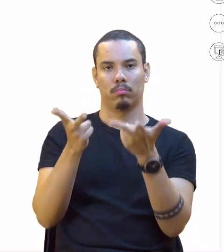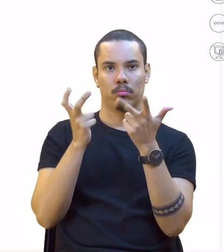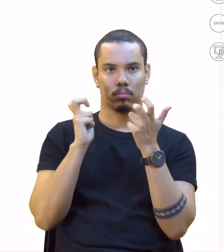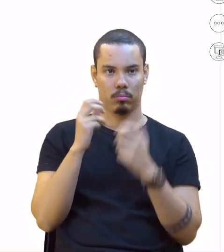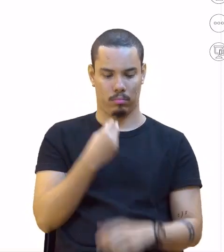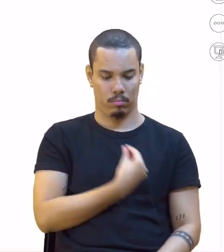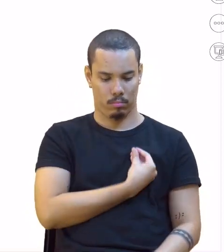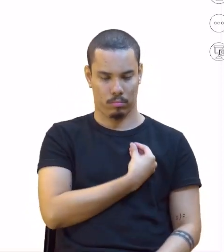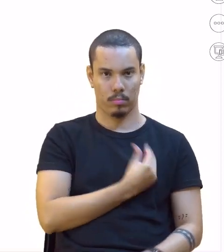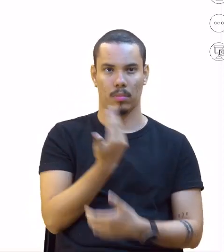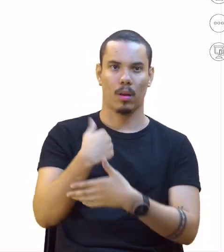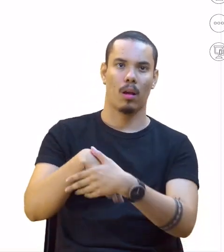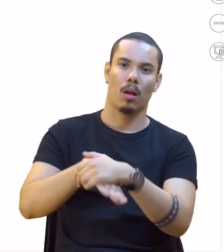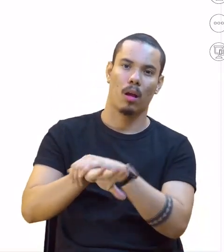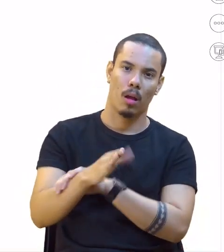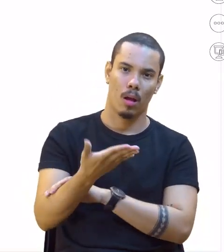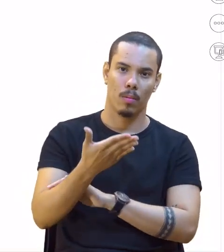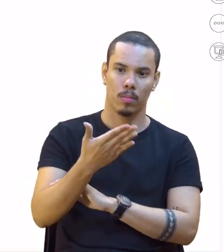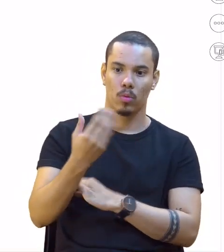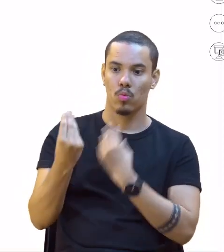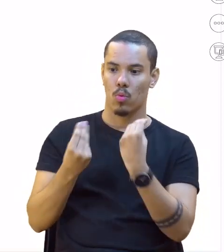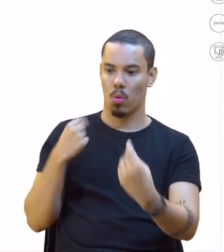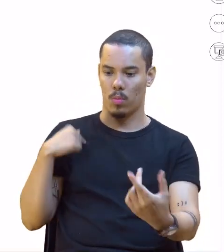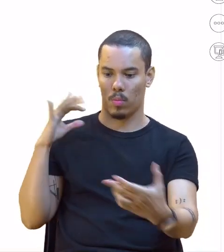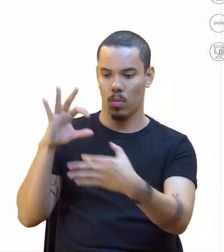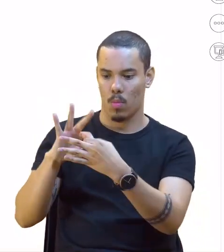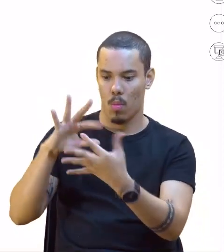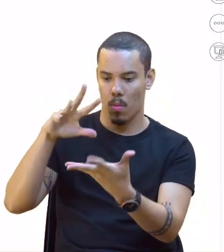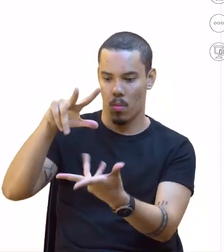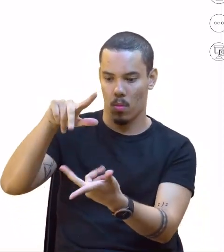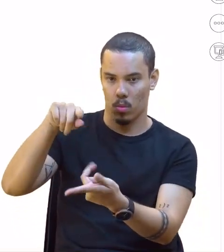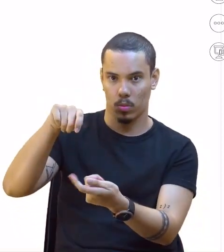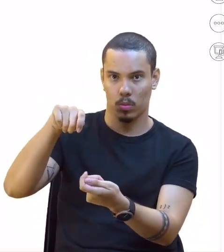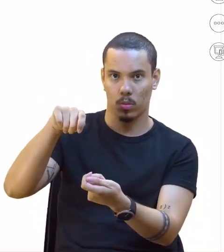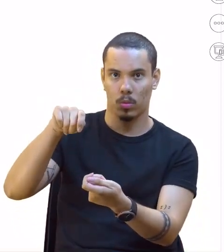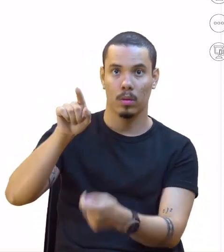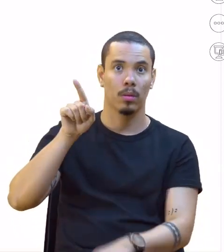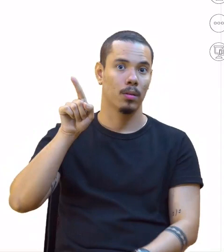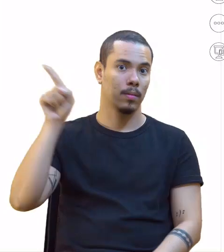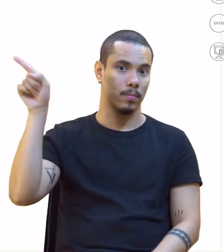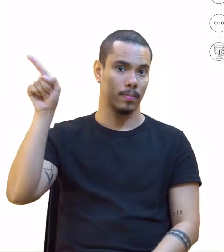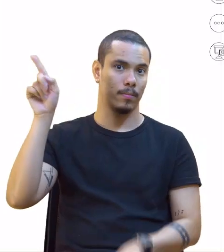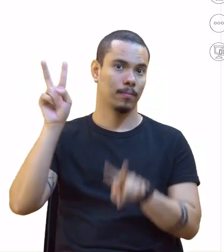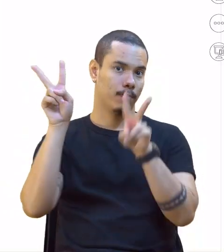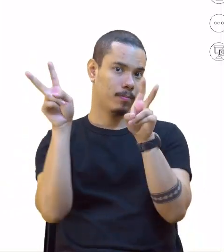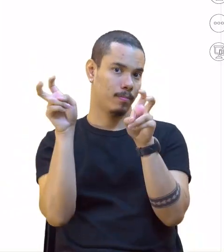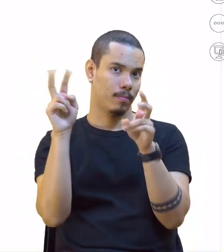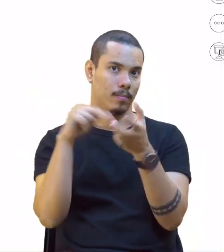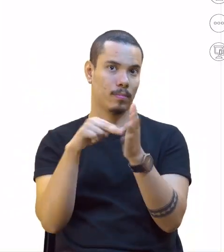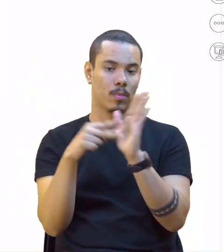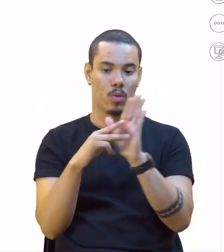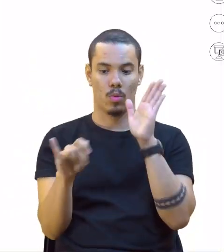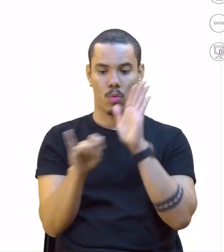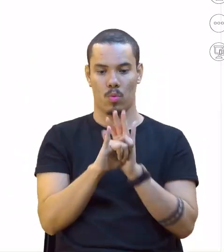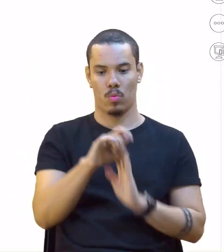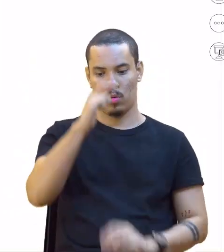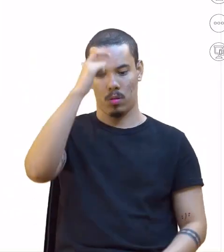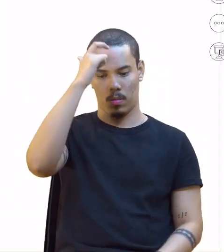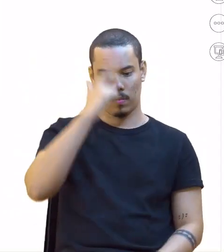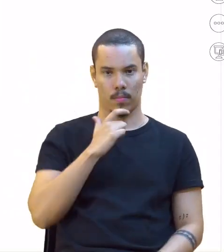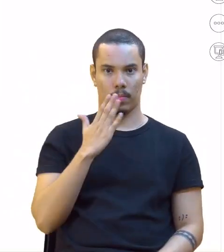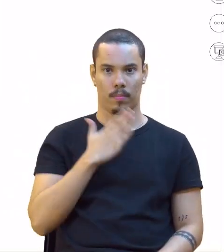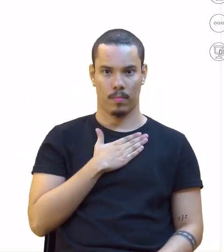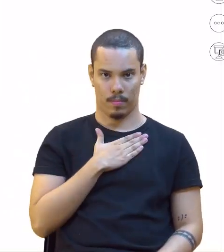por hábitos e como eu sou no mundo. E a cultura com aspas, aquilo que é dito acerca da cultura.